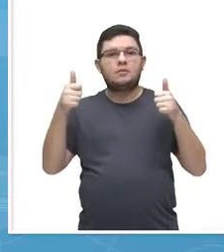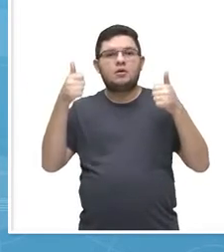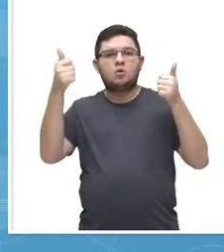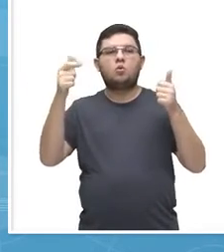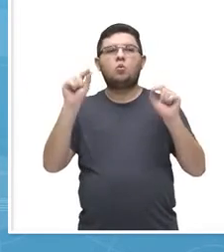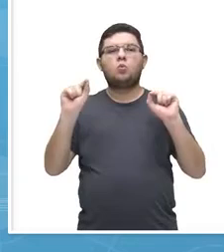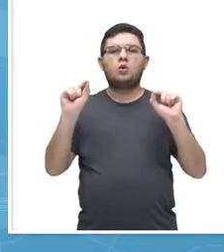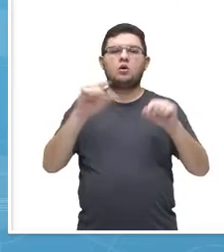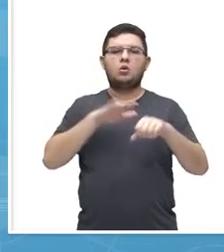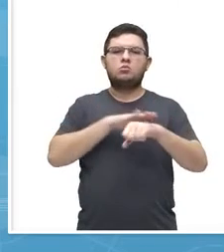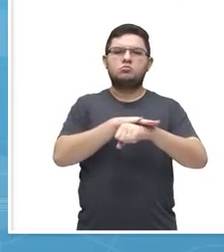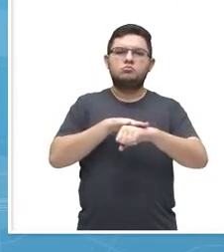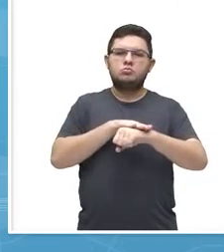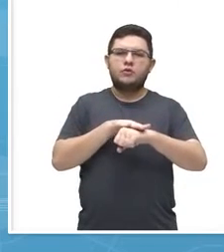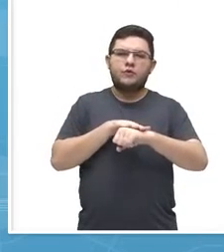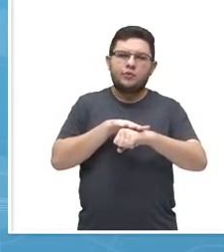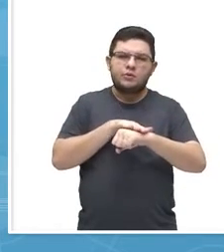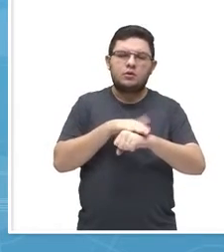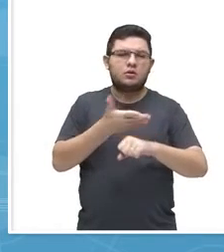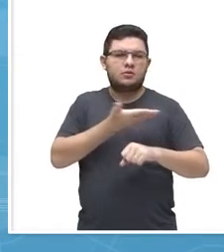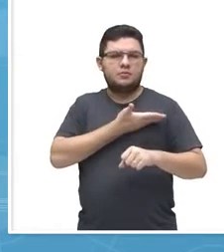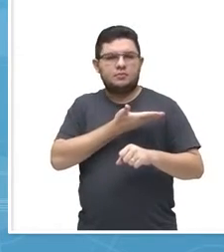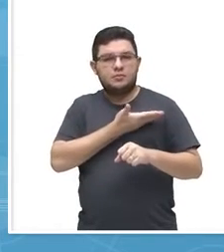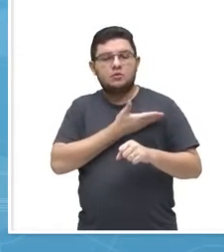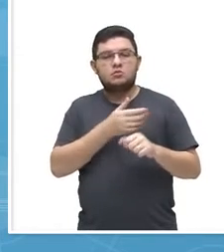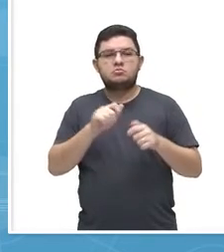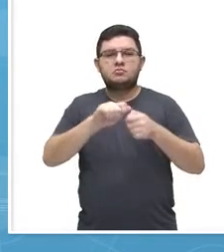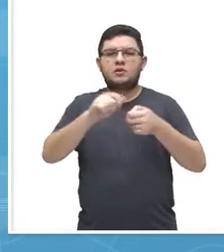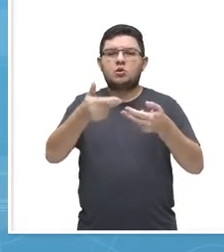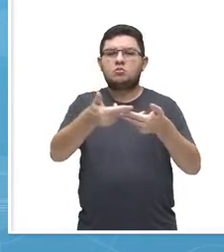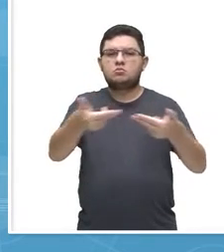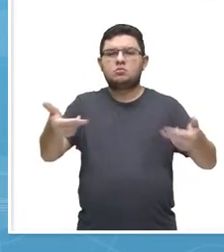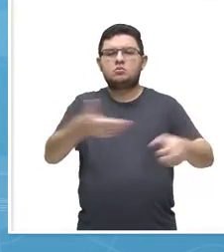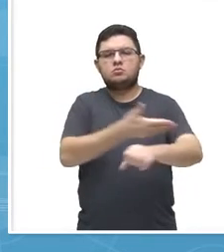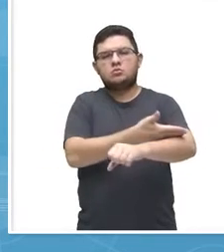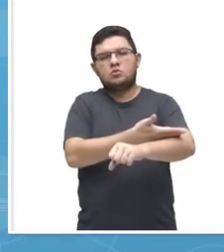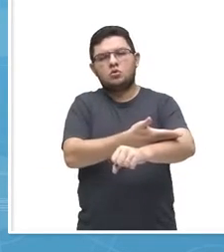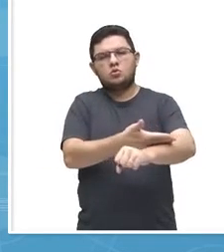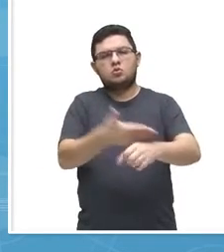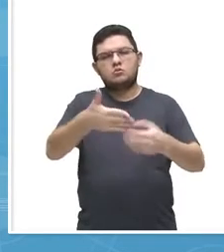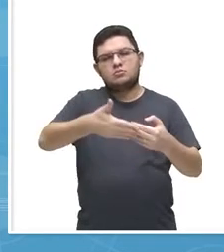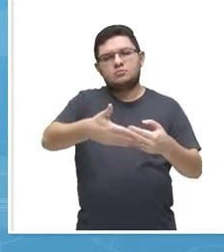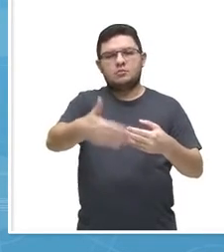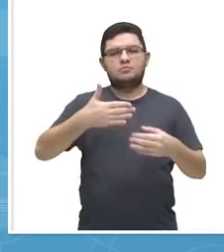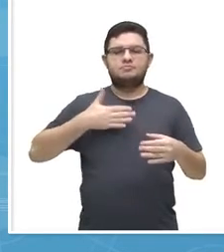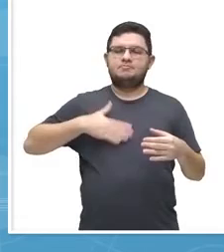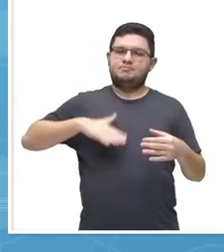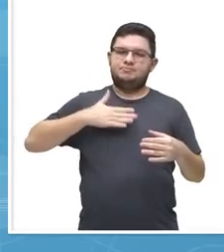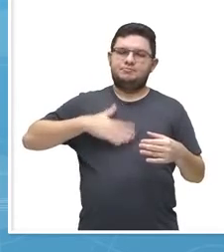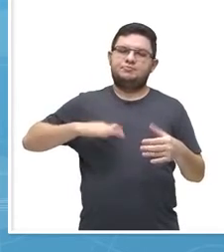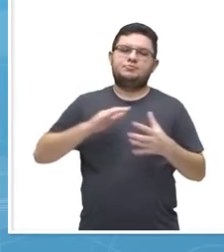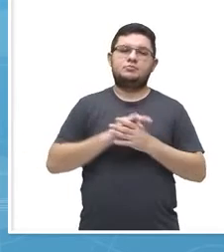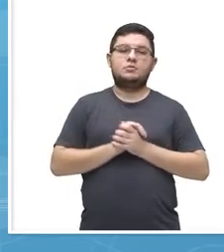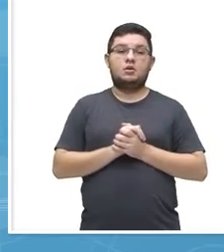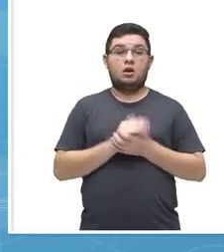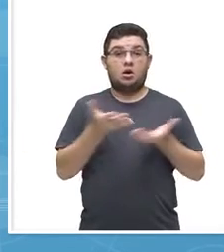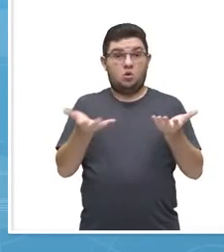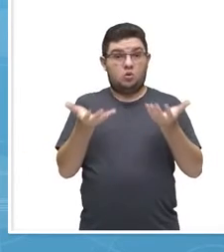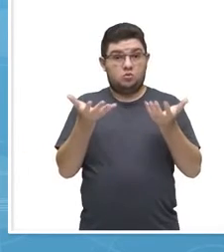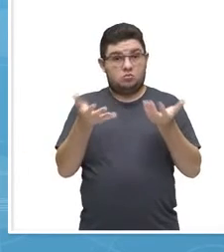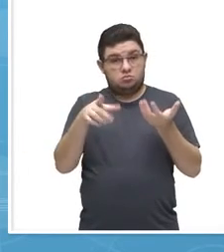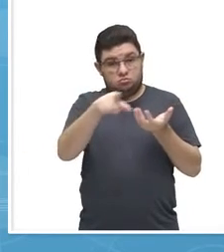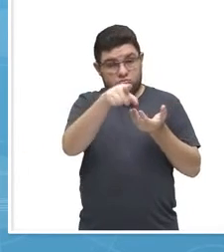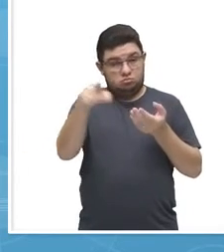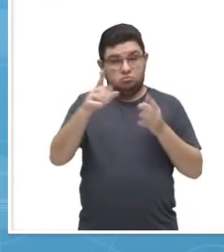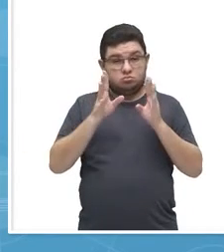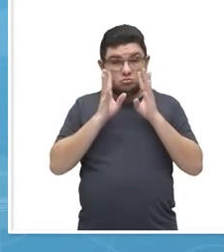amigos, falando das atividades que eles queriam fazer, só para dar uma relaxada. Agora quero que vocês fiquem um pouquinho atentos,